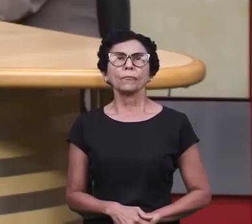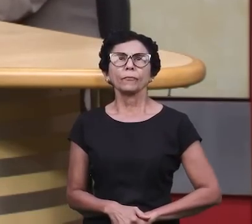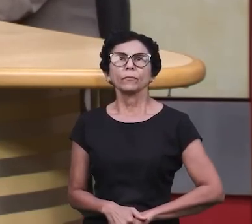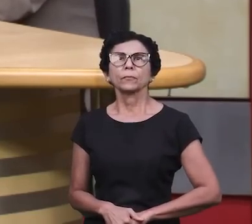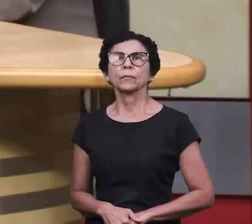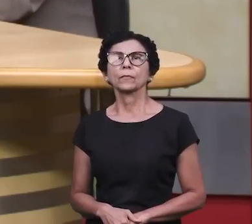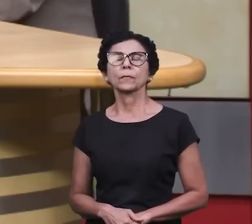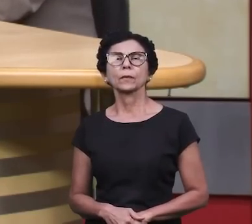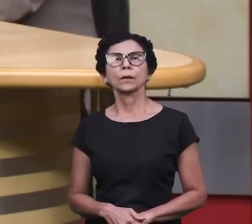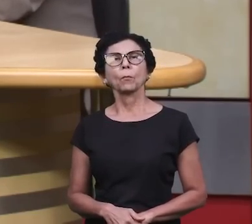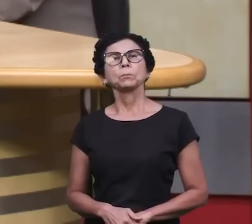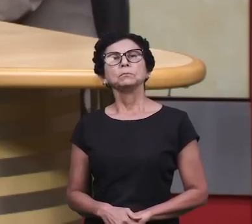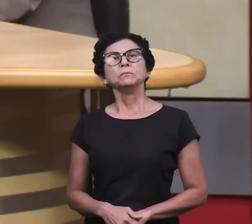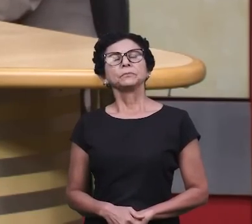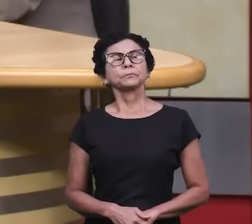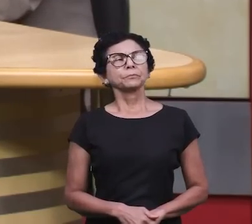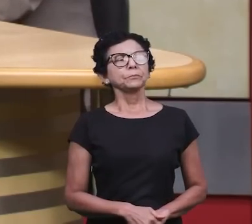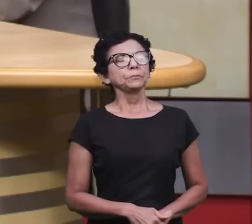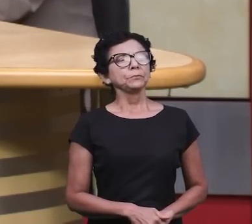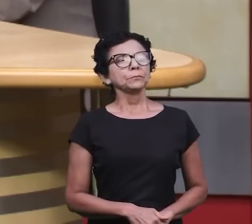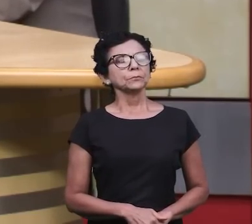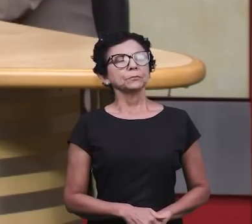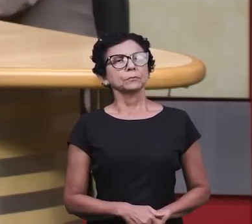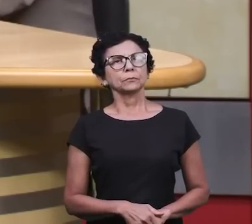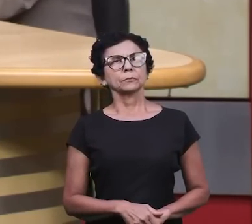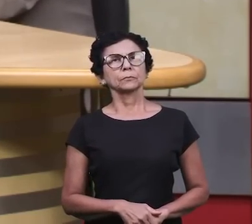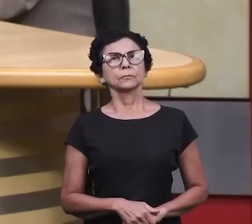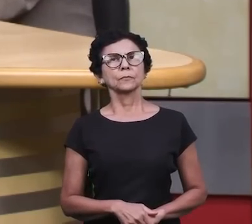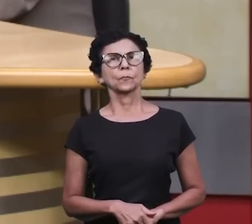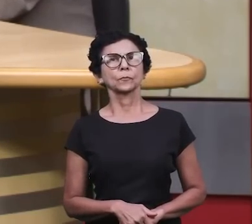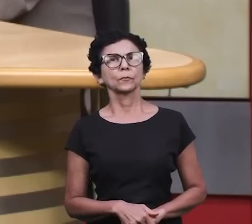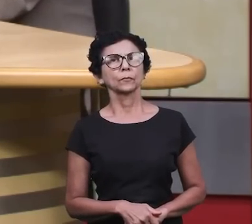você que é do começo daquelas idas ali a Portugal,